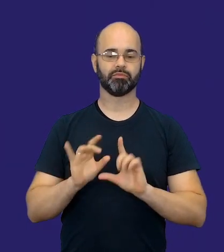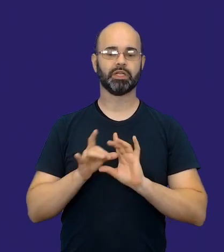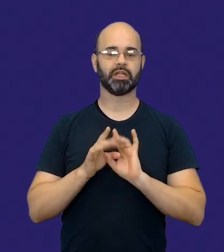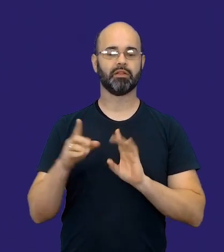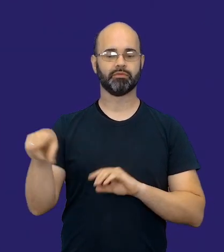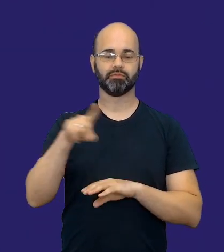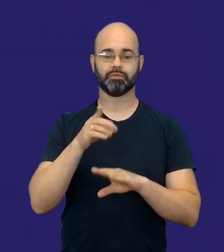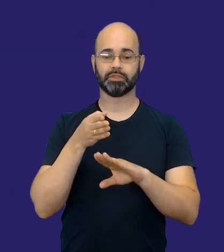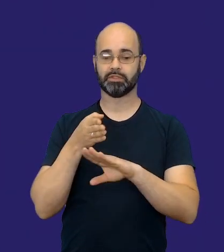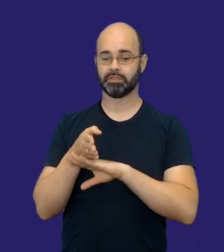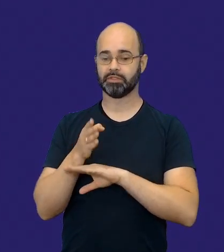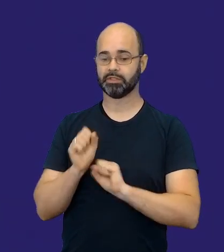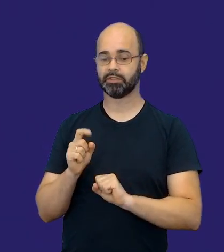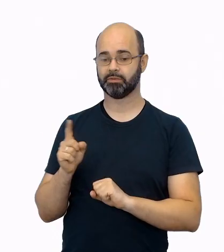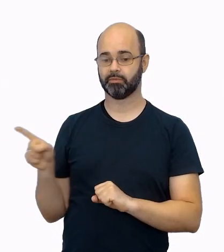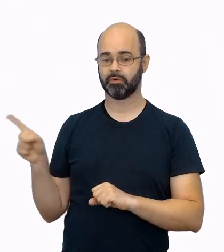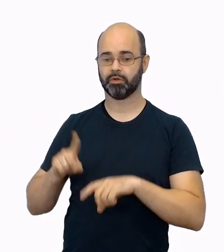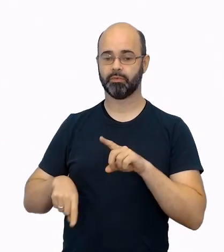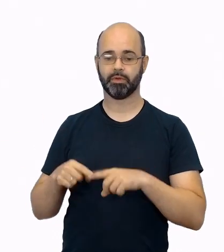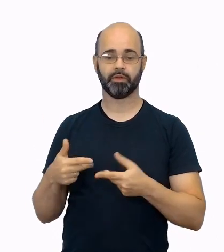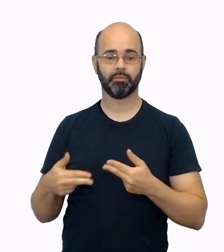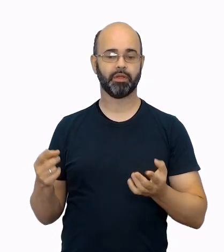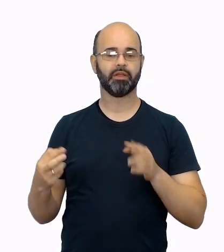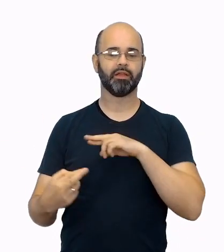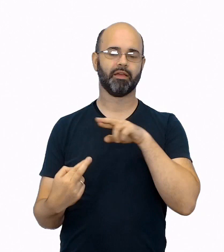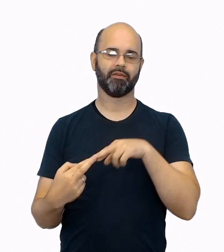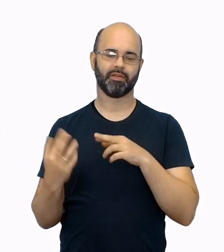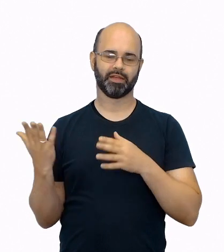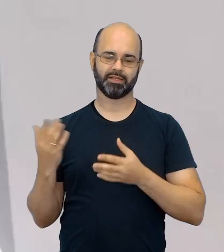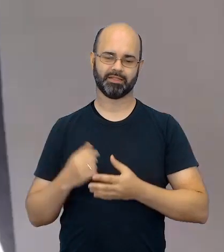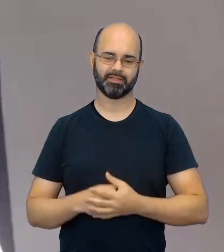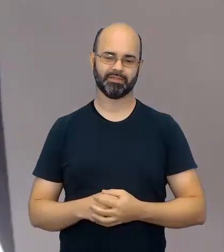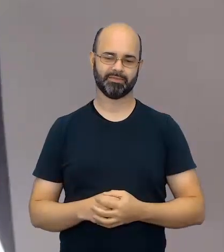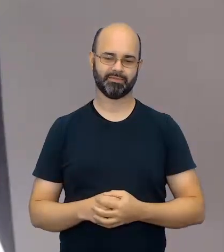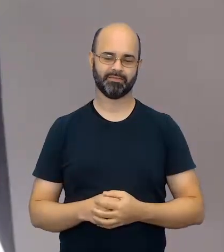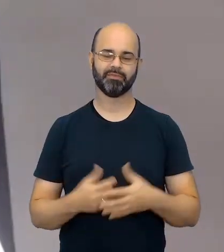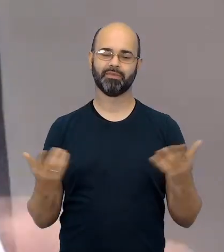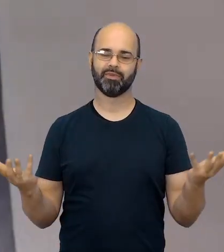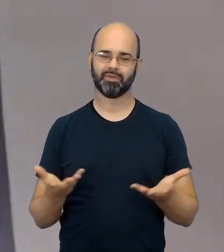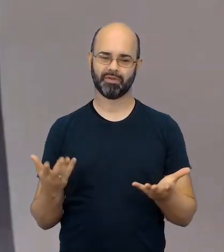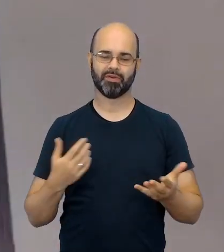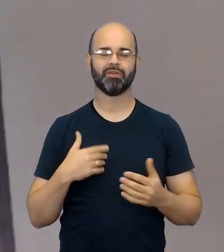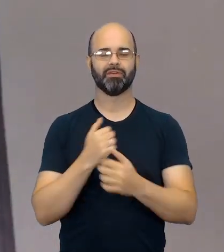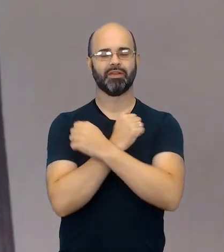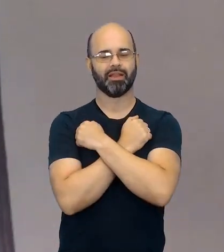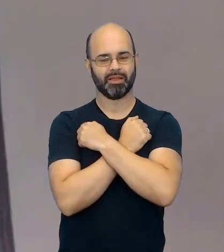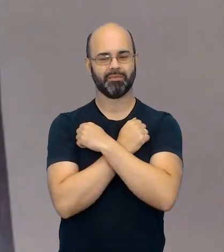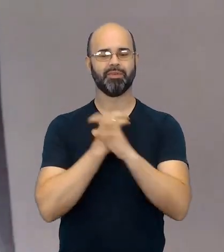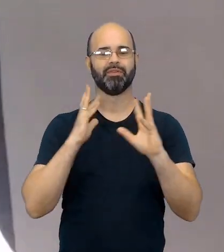vocês possam acessar os nossos materiais e as referências, né? Me despeço de vocês com um grande